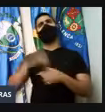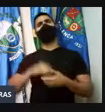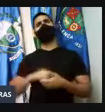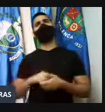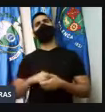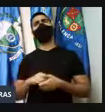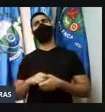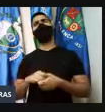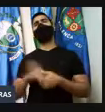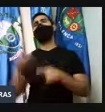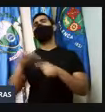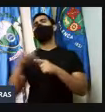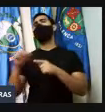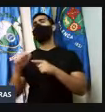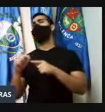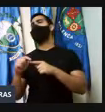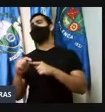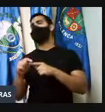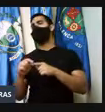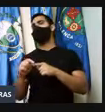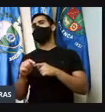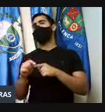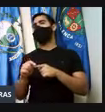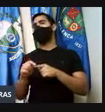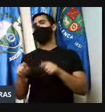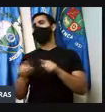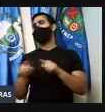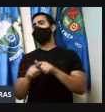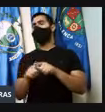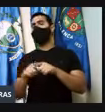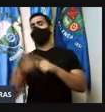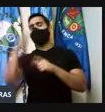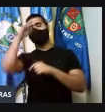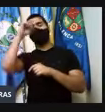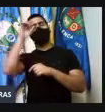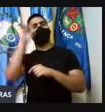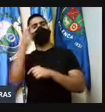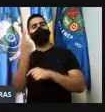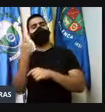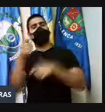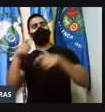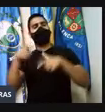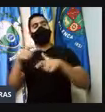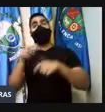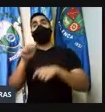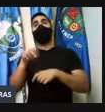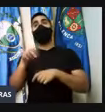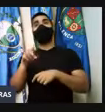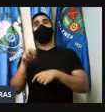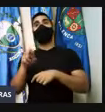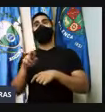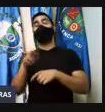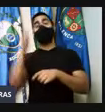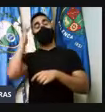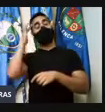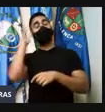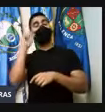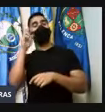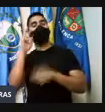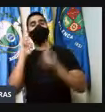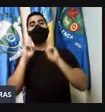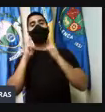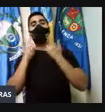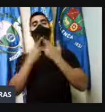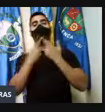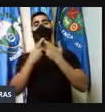hospital próprio para essa doença. Então, eu acredito que se com essa reunião do dia de amanhã,